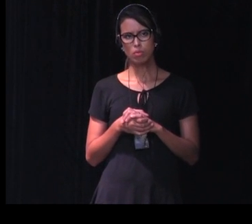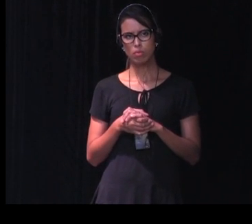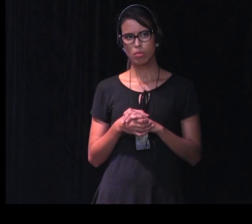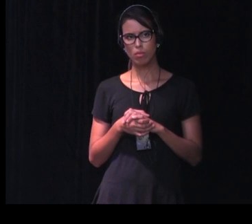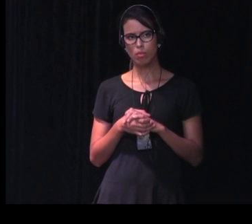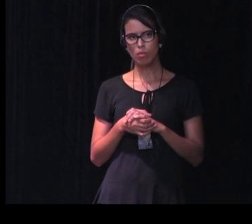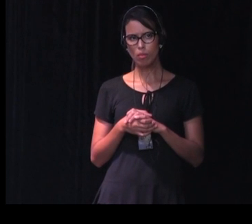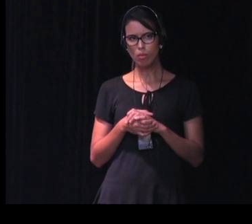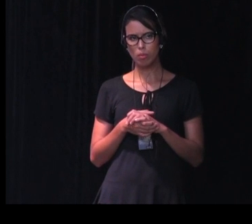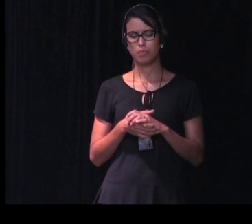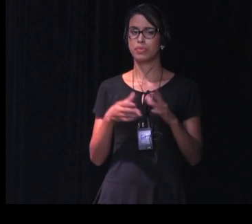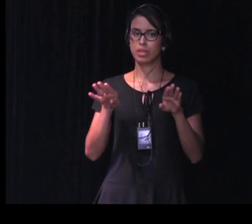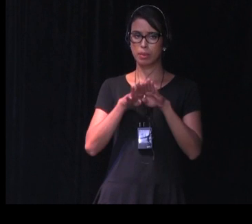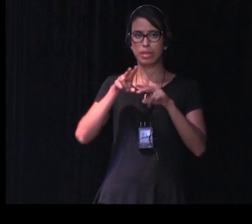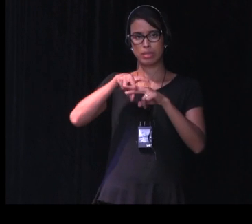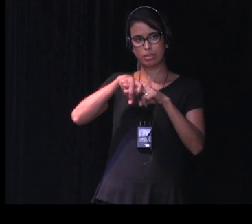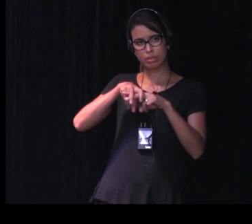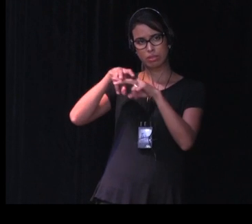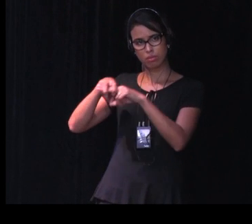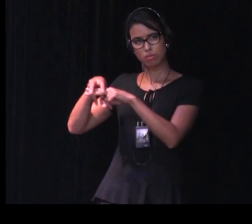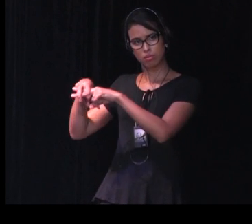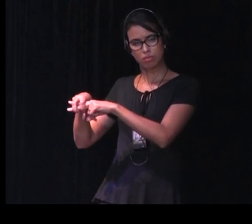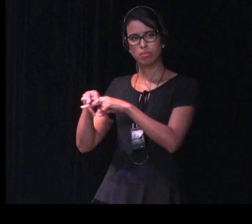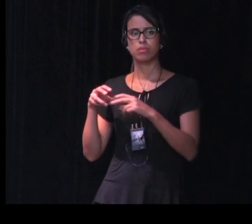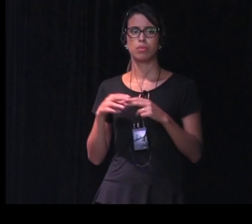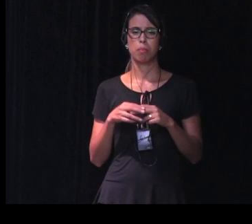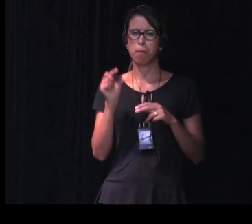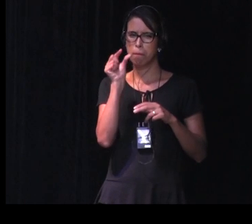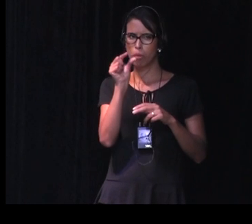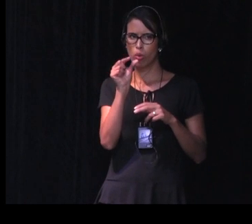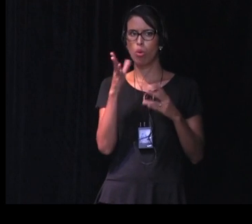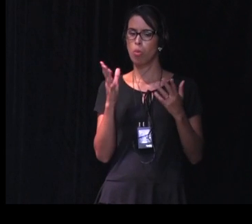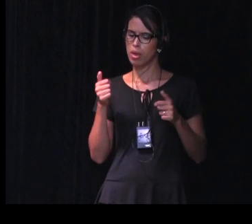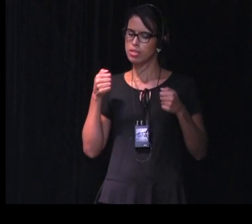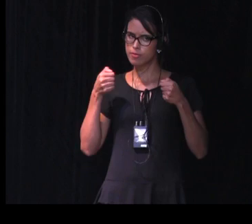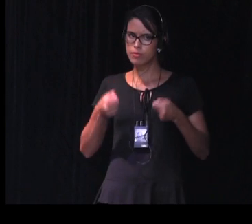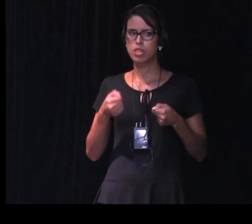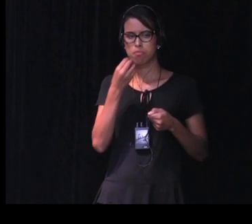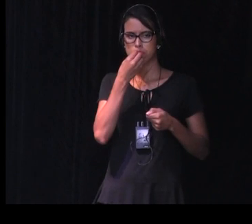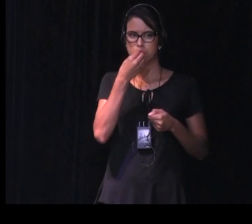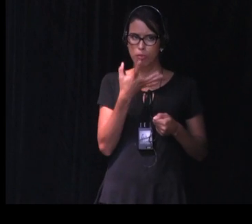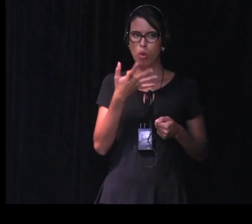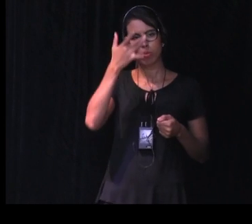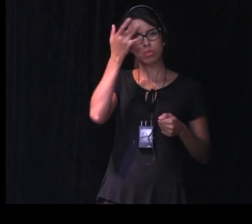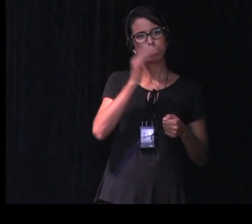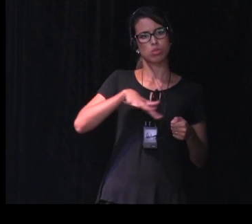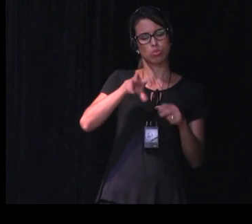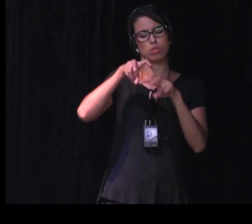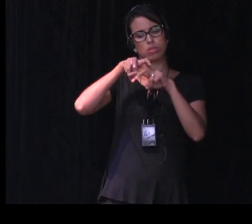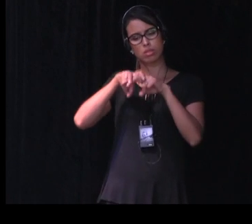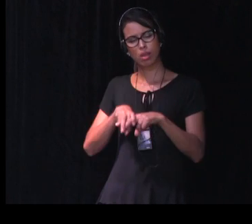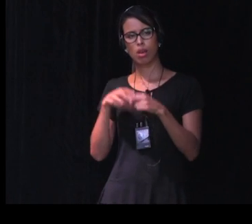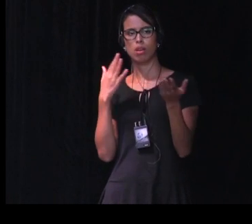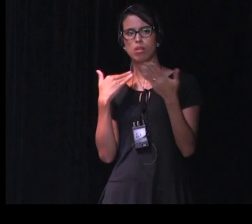Se são colocados assentos, o ideal é colocar poucos e que sejam duráveis, onde as pessoas